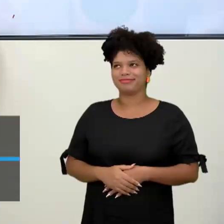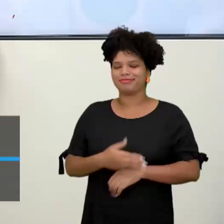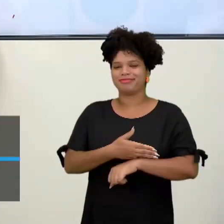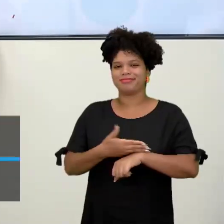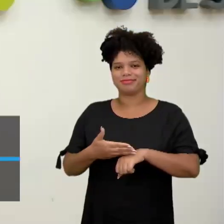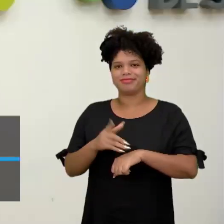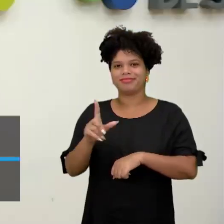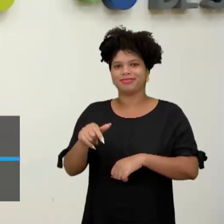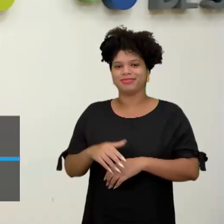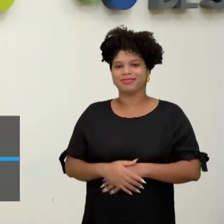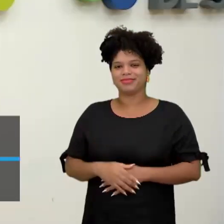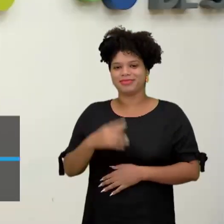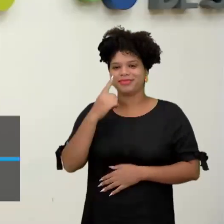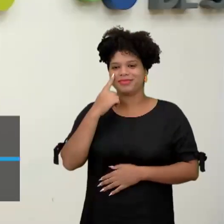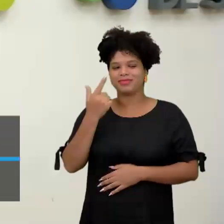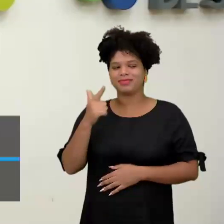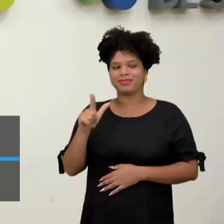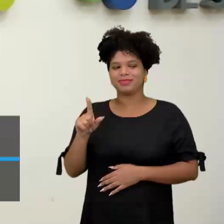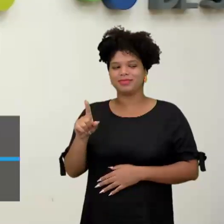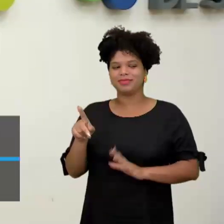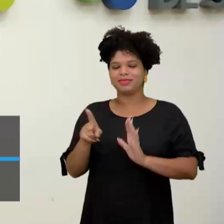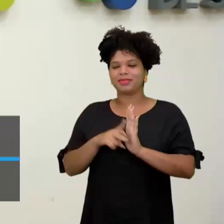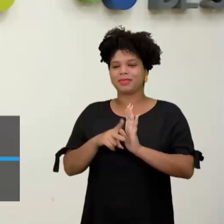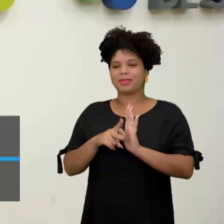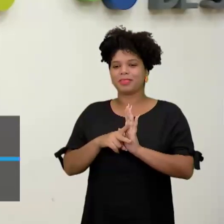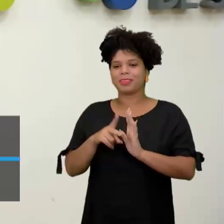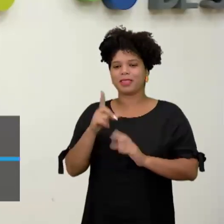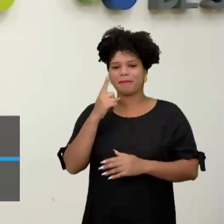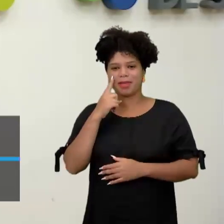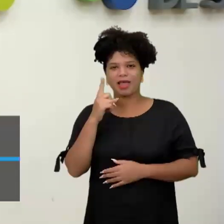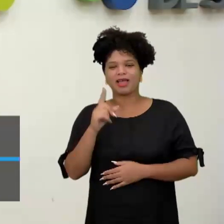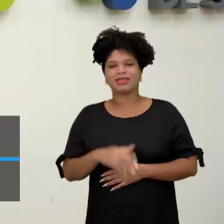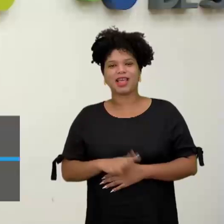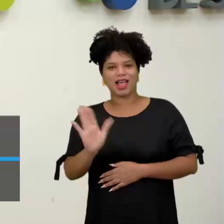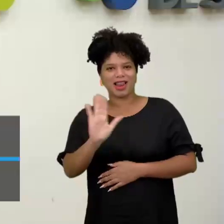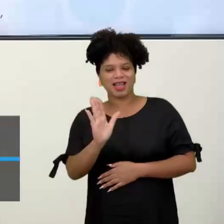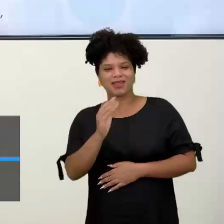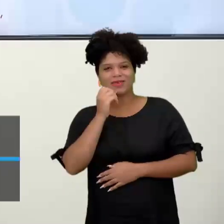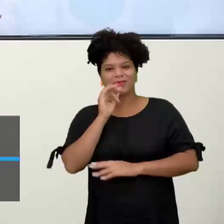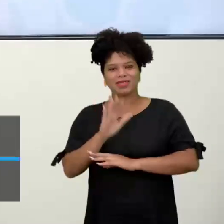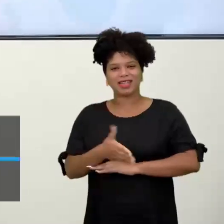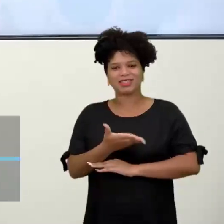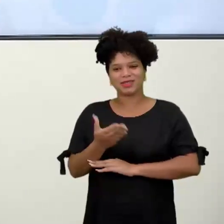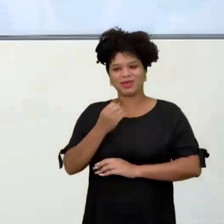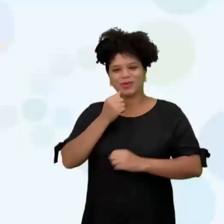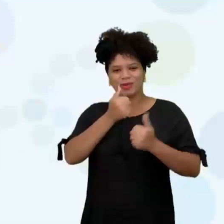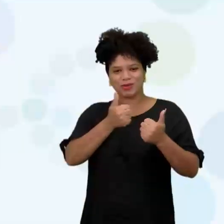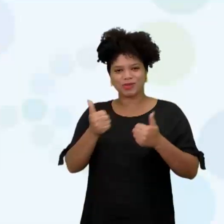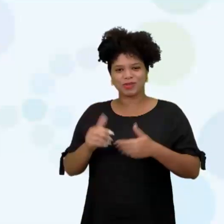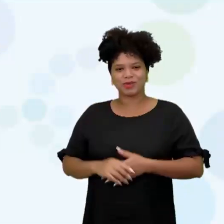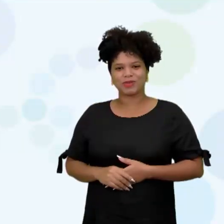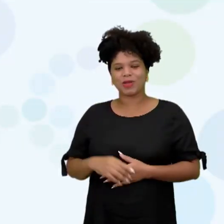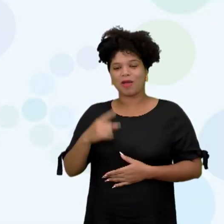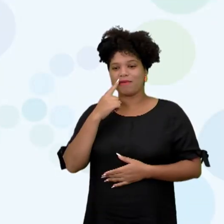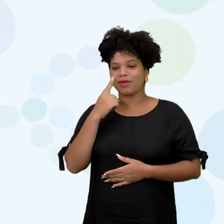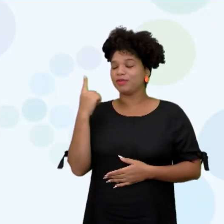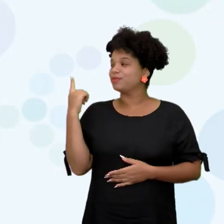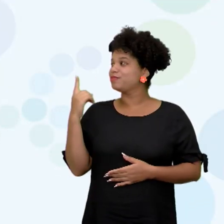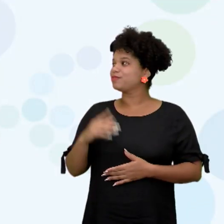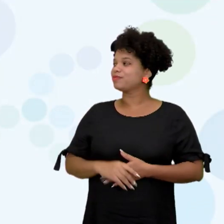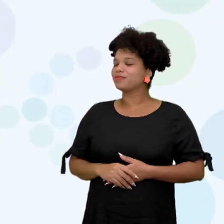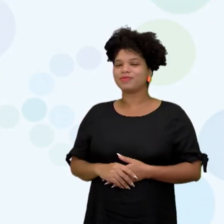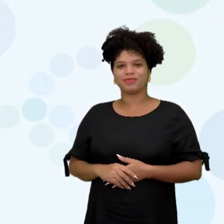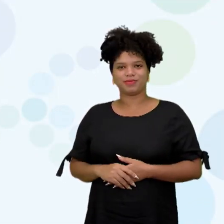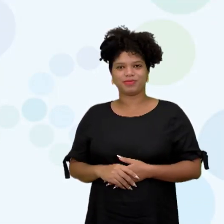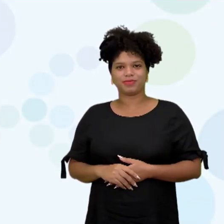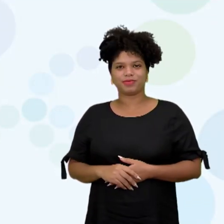é ótimo. Hello. Não tinha que ser hello, tinha que ser hello. Hello. Né, eu coloquei Hello World, né,